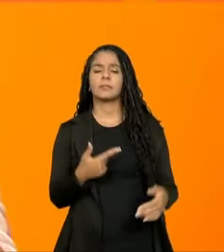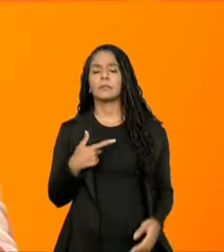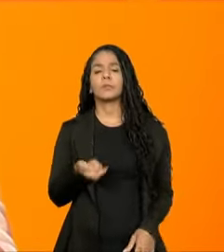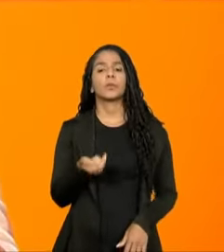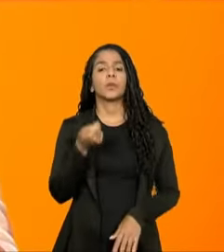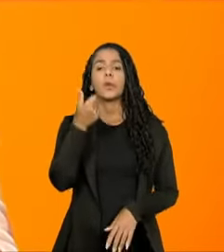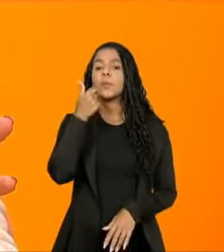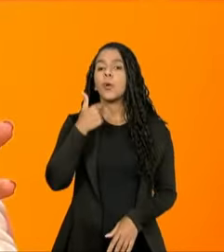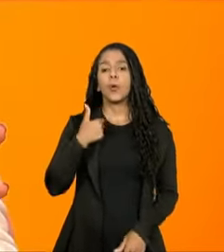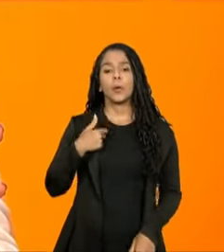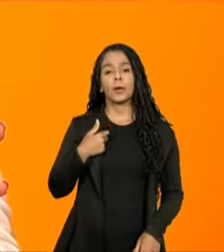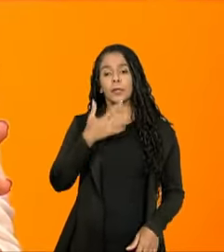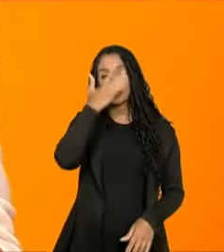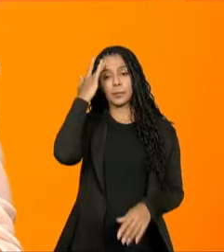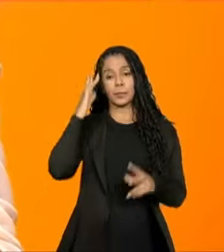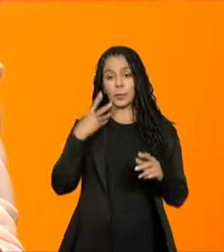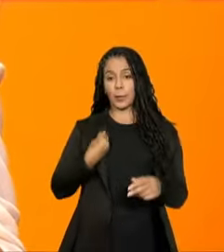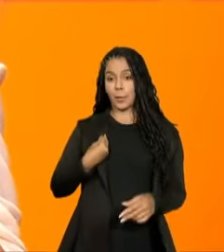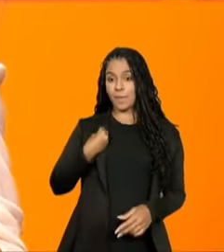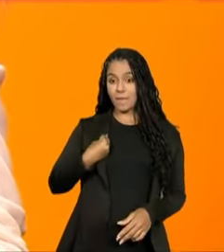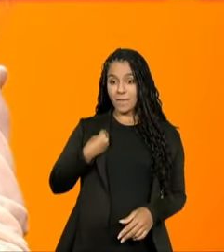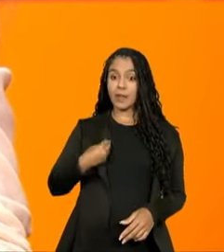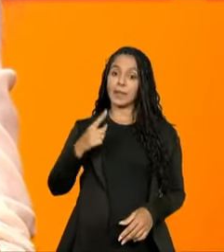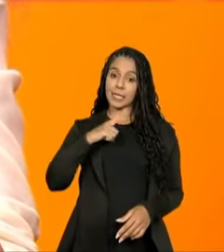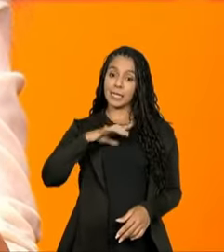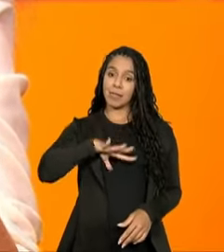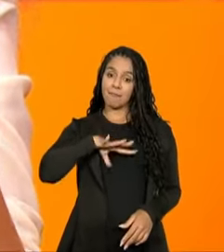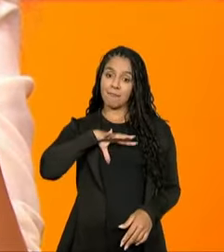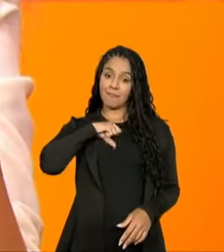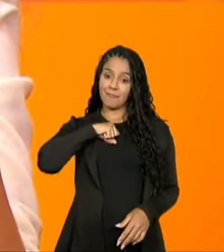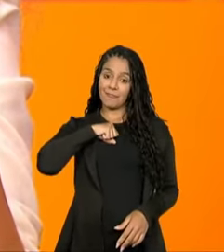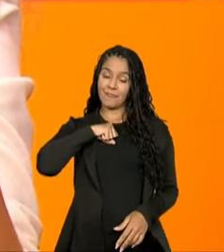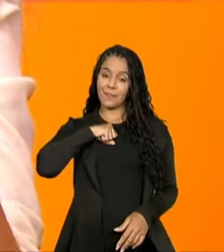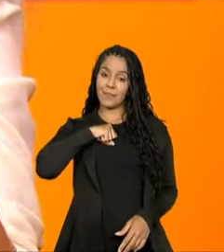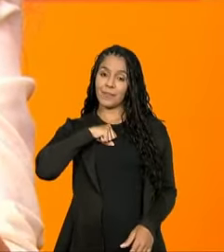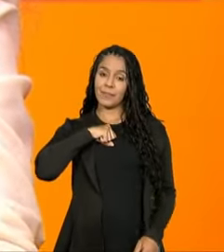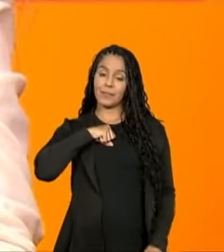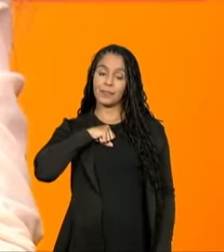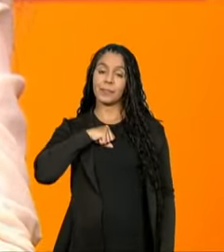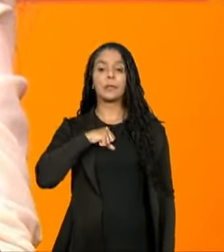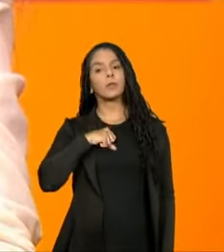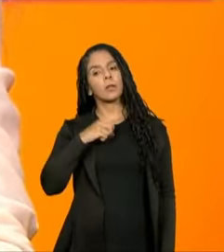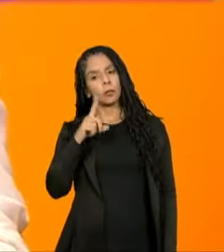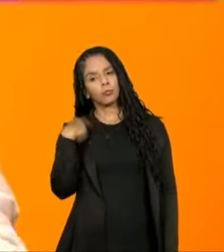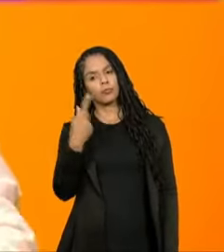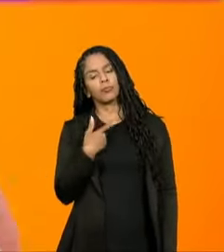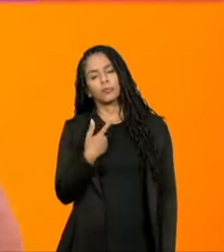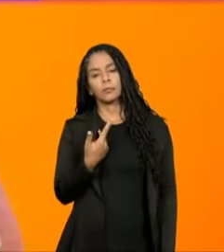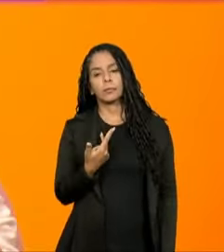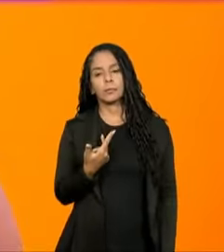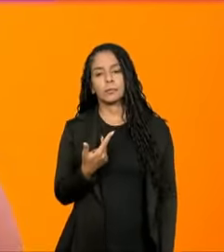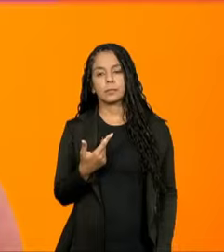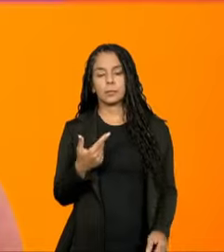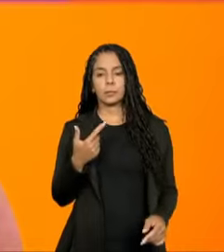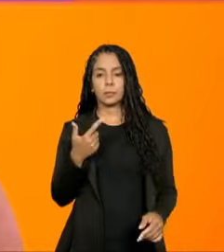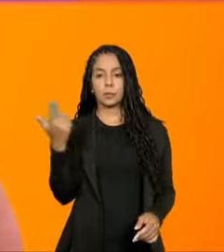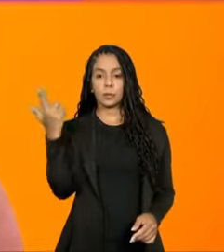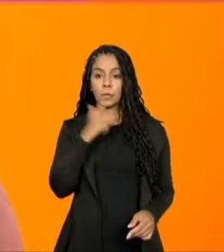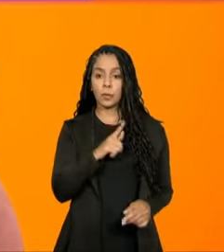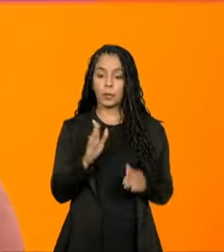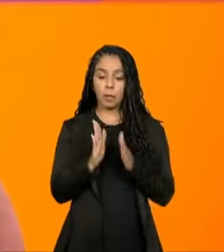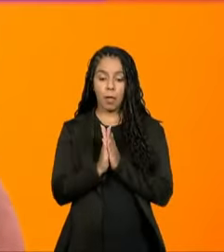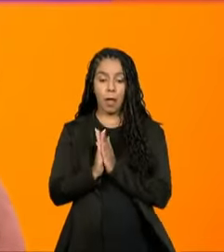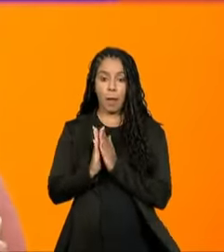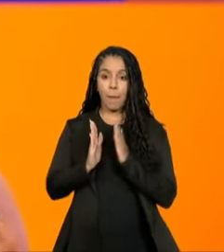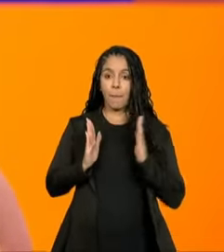poucos os seres vivos que têm menopausa. A gente, na verdade, muito provavelmente, a gente esticou a expectativa